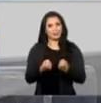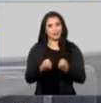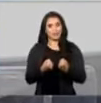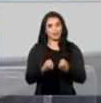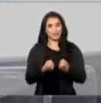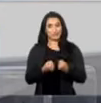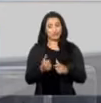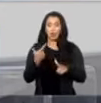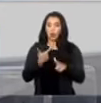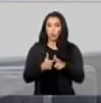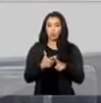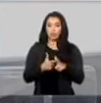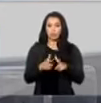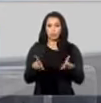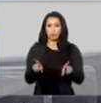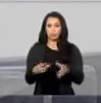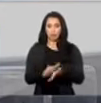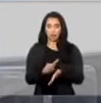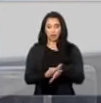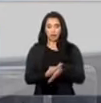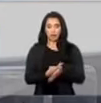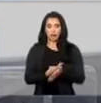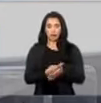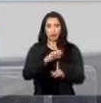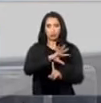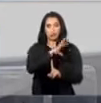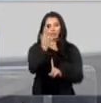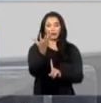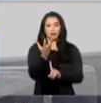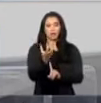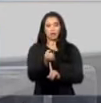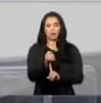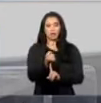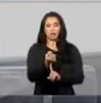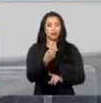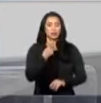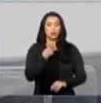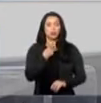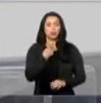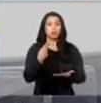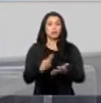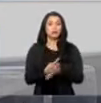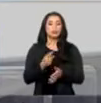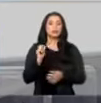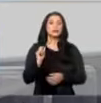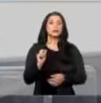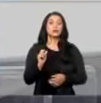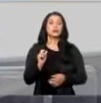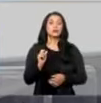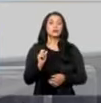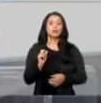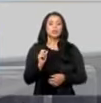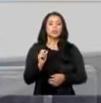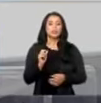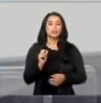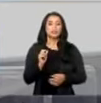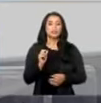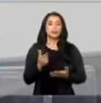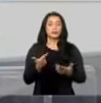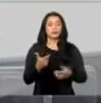é quando essas produções artísticas, esses objetos, sequer podem vir a acontecer porque,